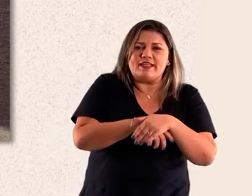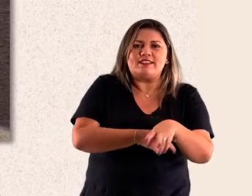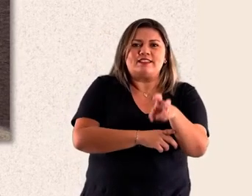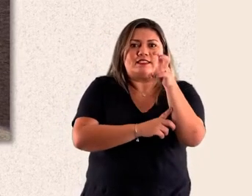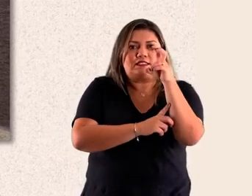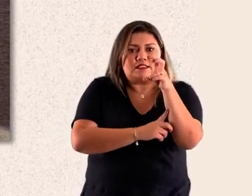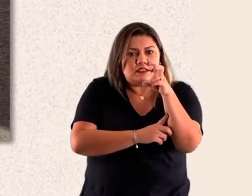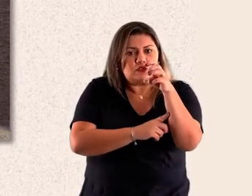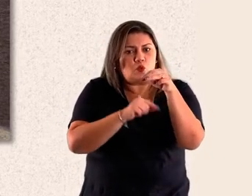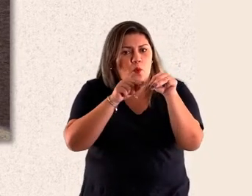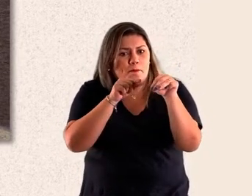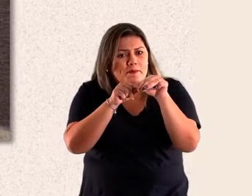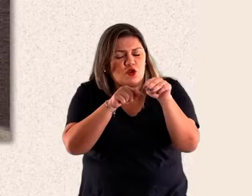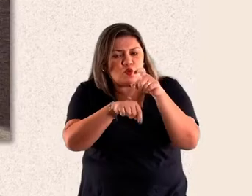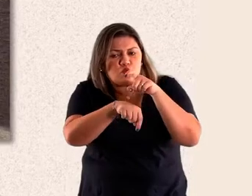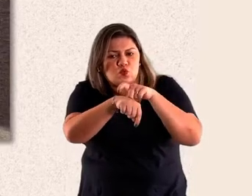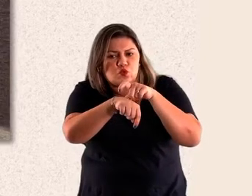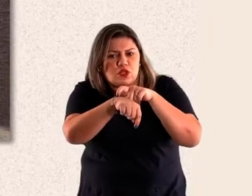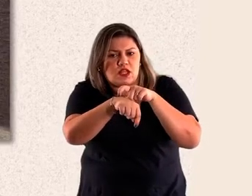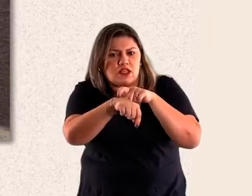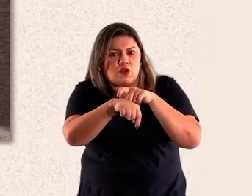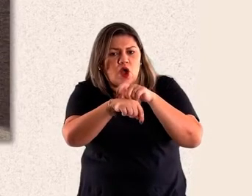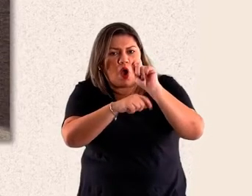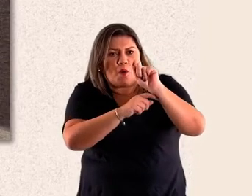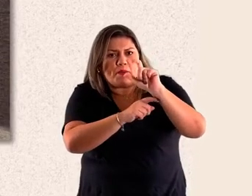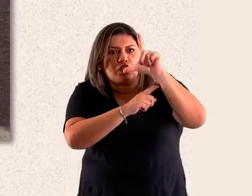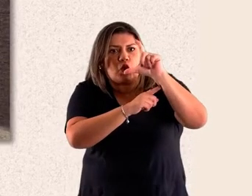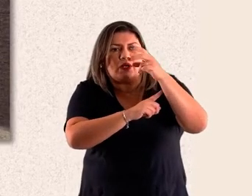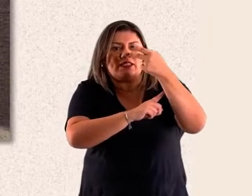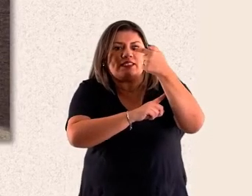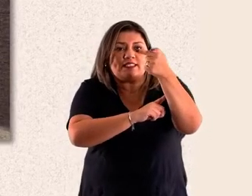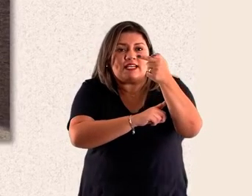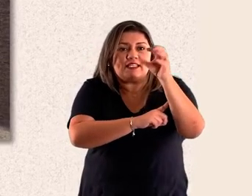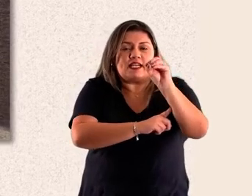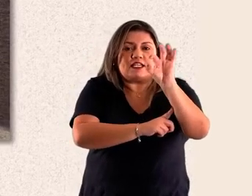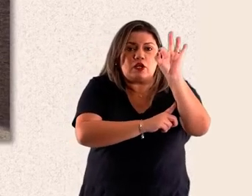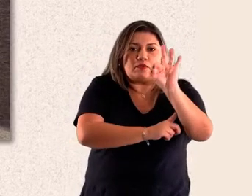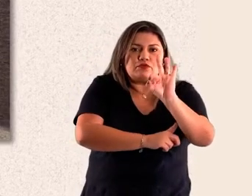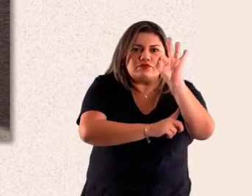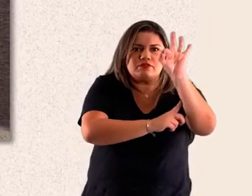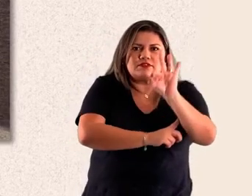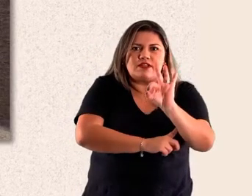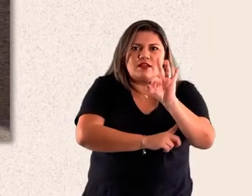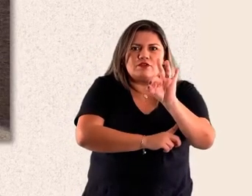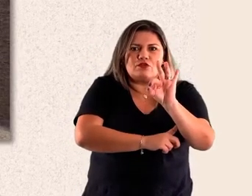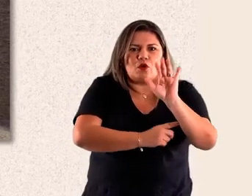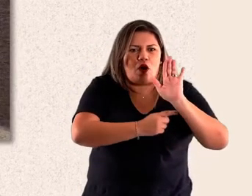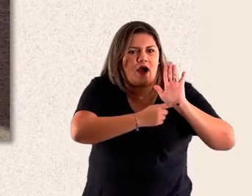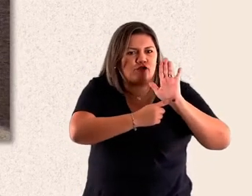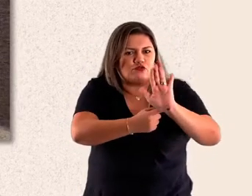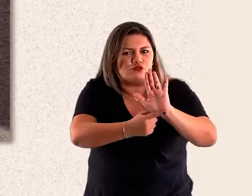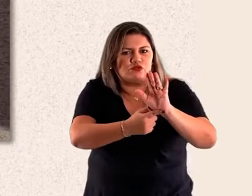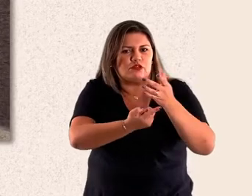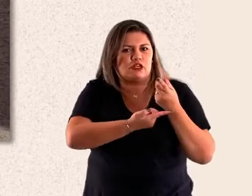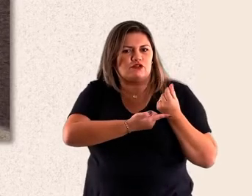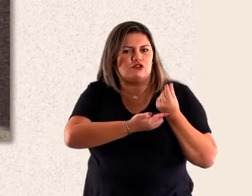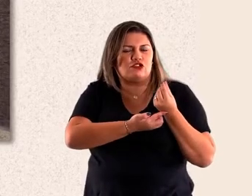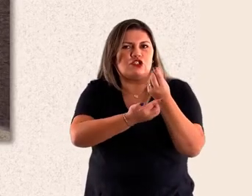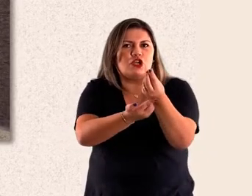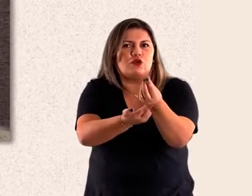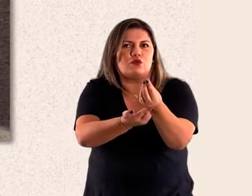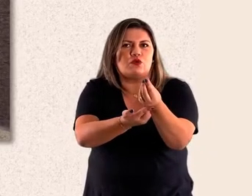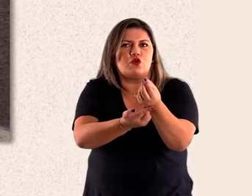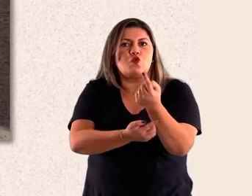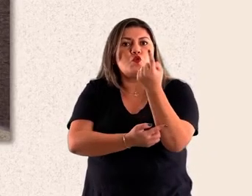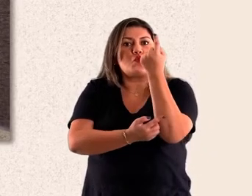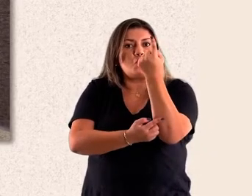cento e setenta por cento as arrecadação em um mês não foi assim na semana seguinte durante